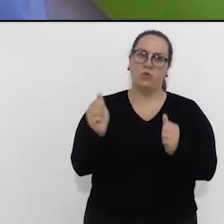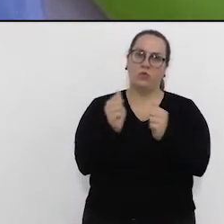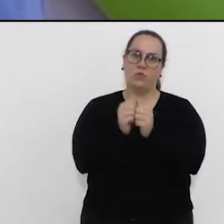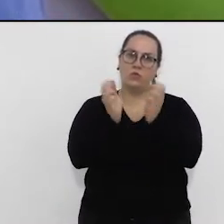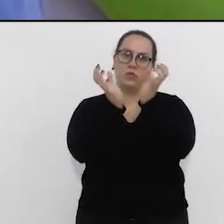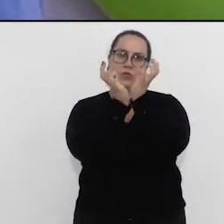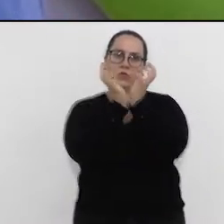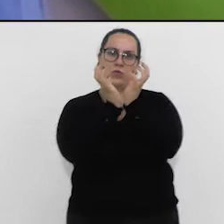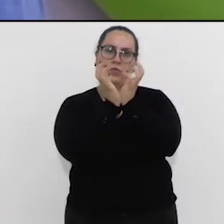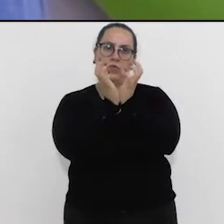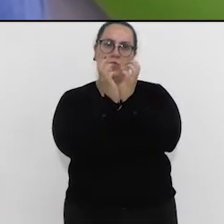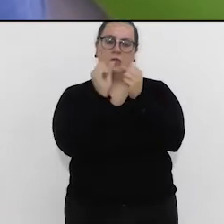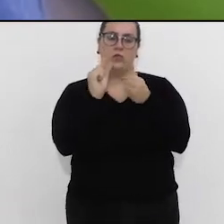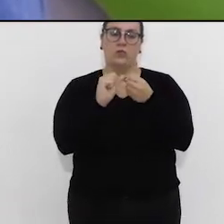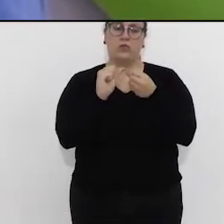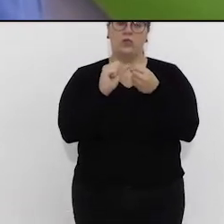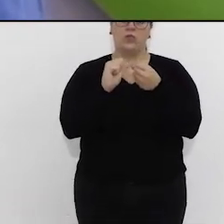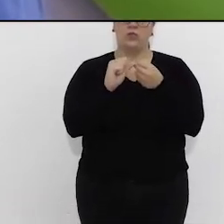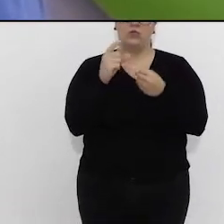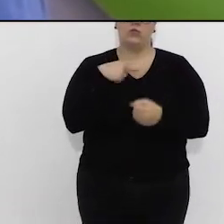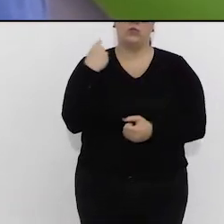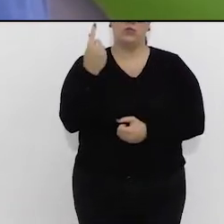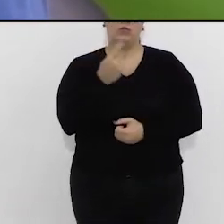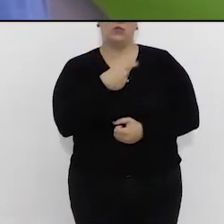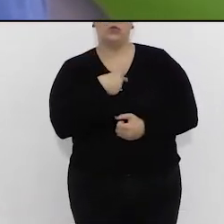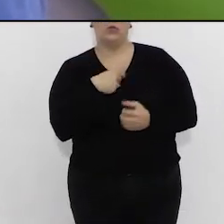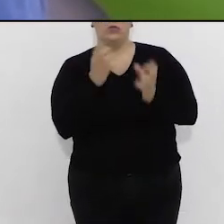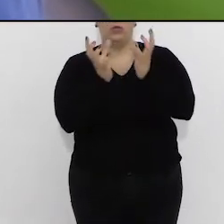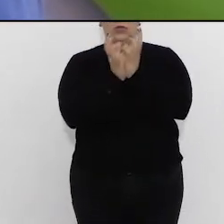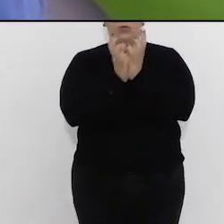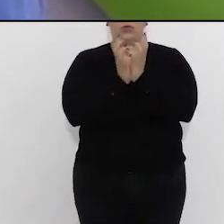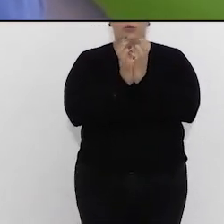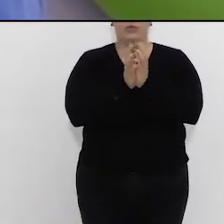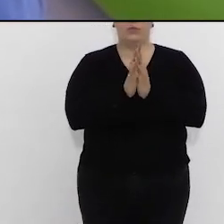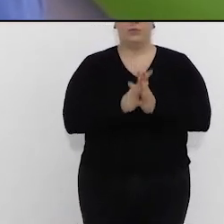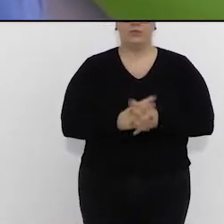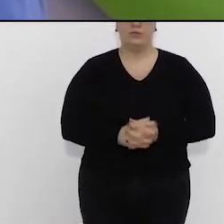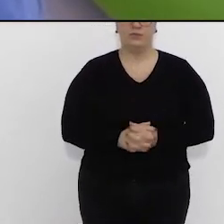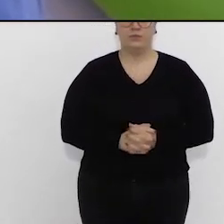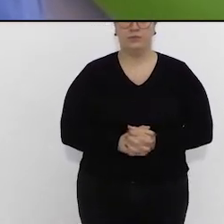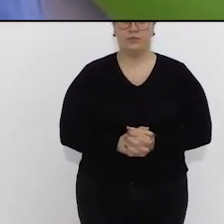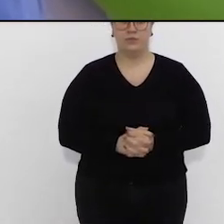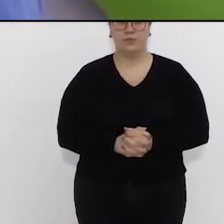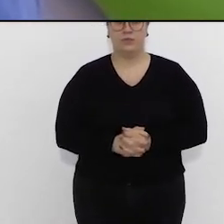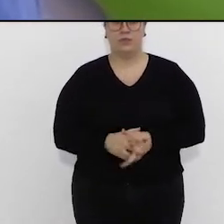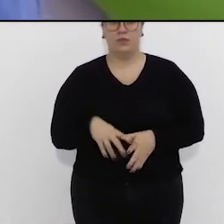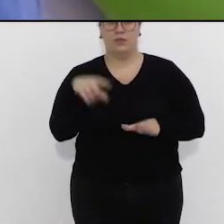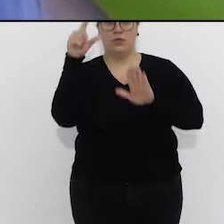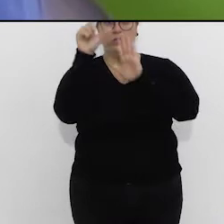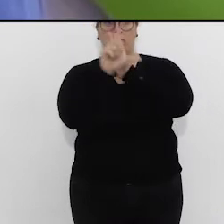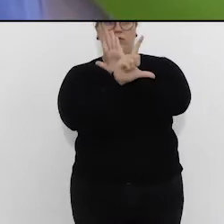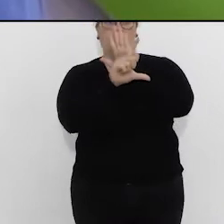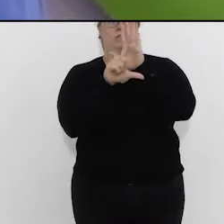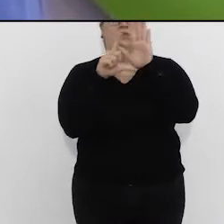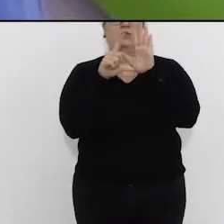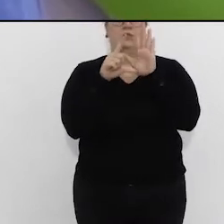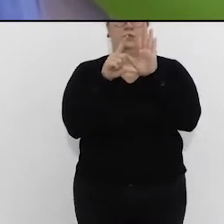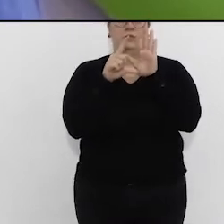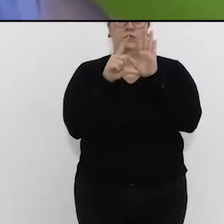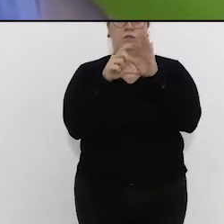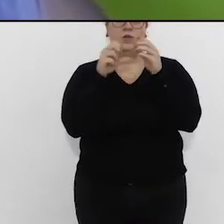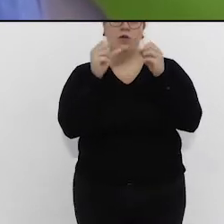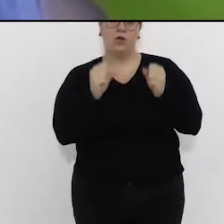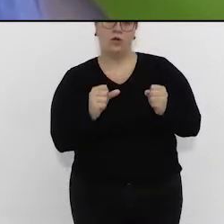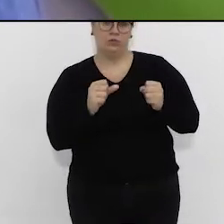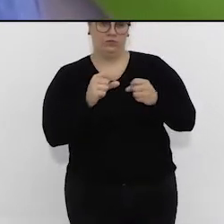com o grupo que foi formado com o nosso equipe acho que é a lei de zoneamento Ela